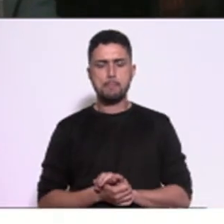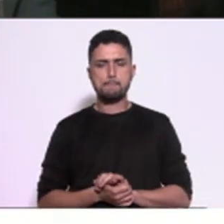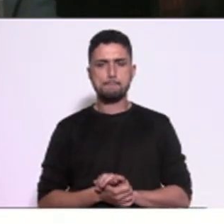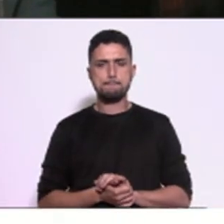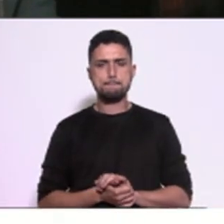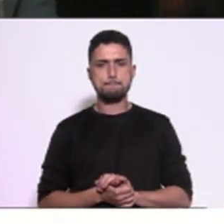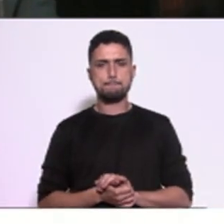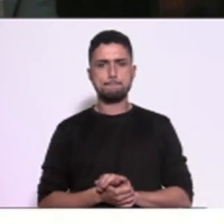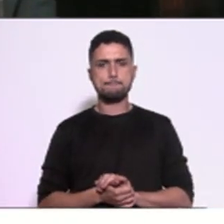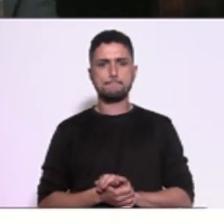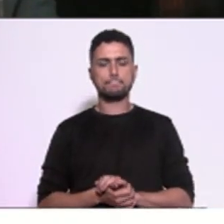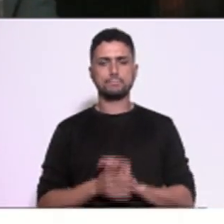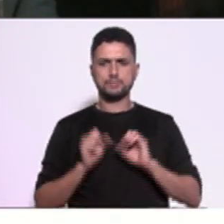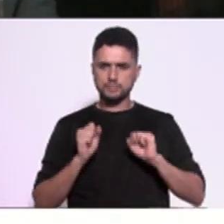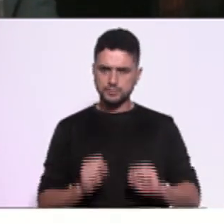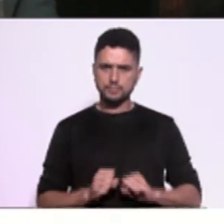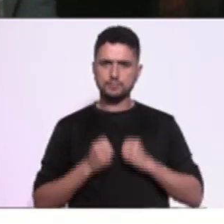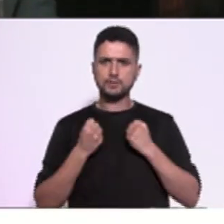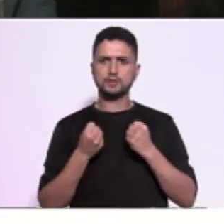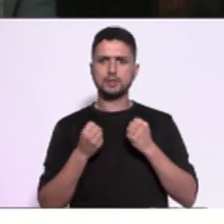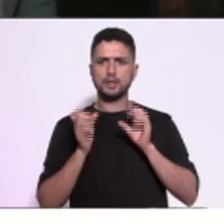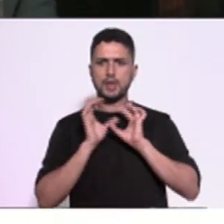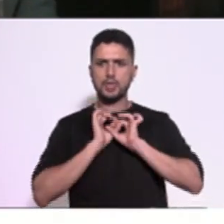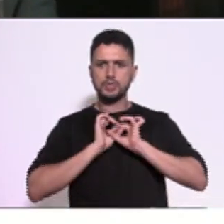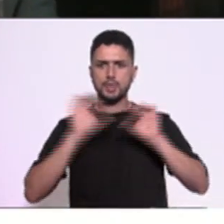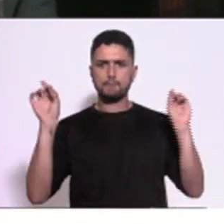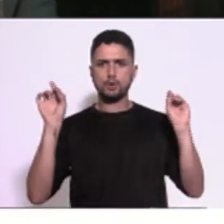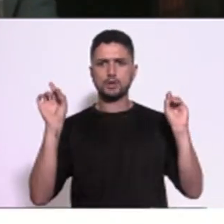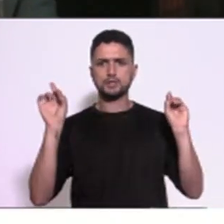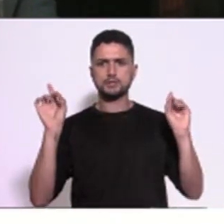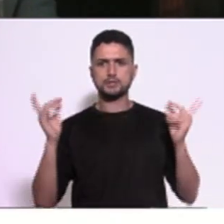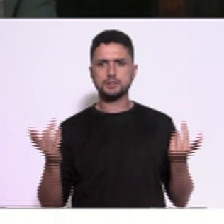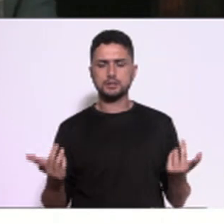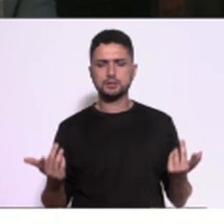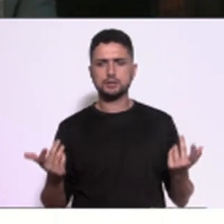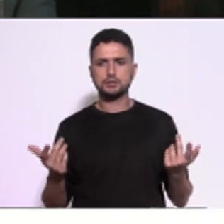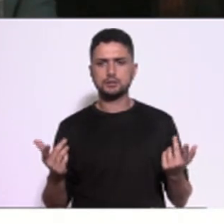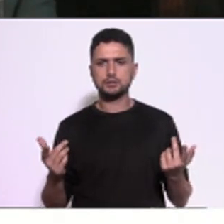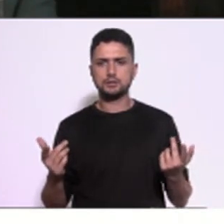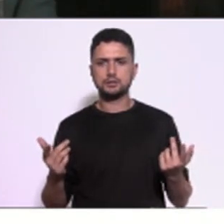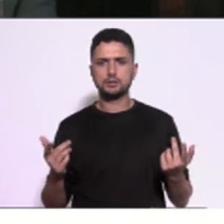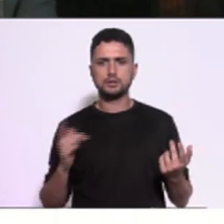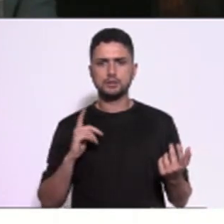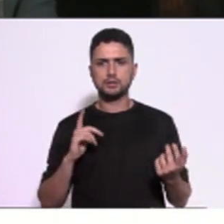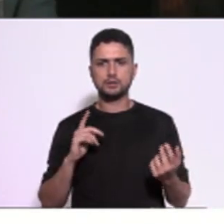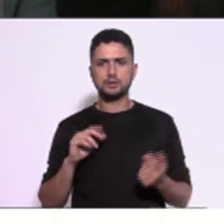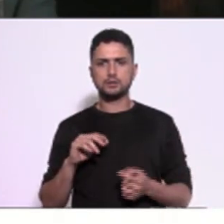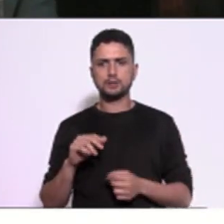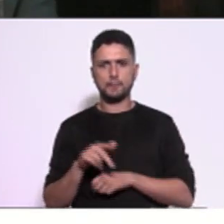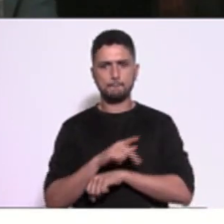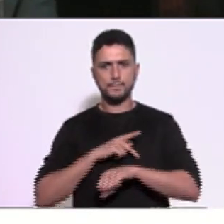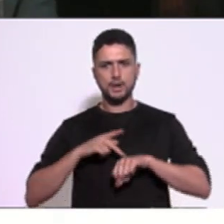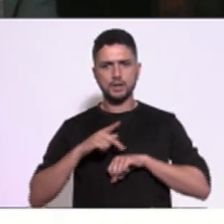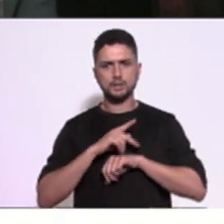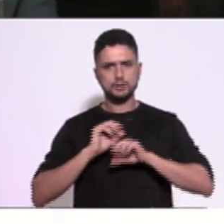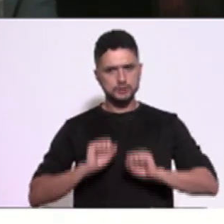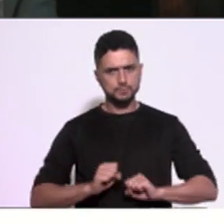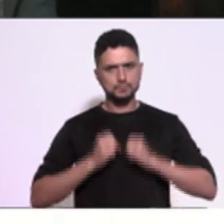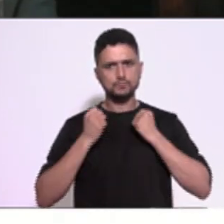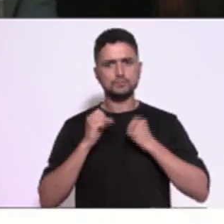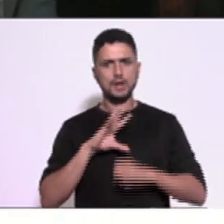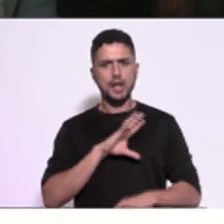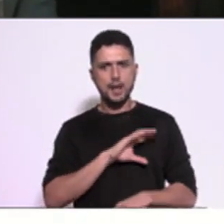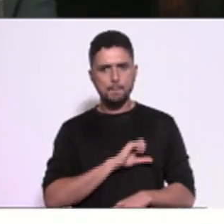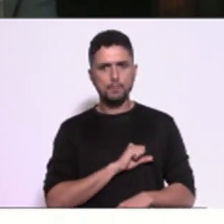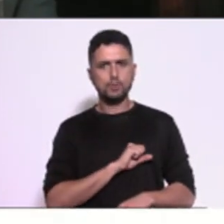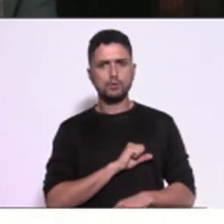é defender a democracia, defender a república, defender o amor,